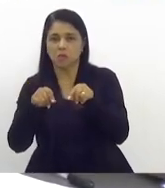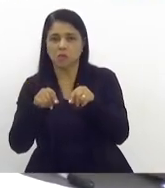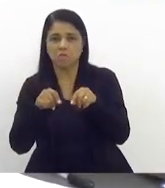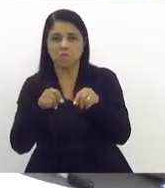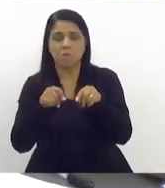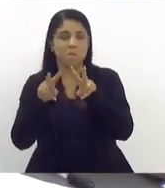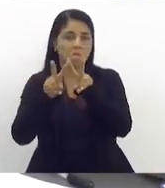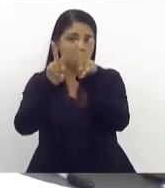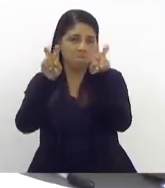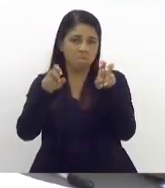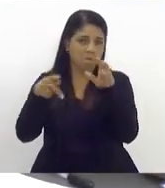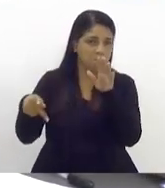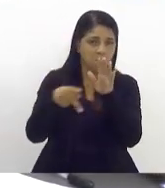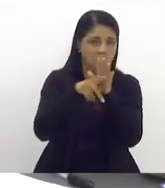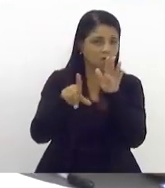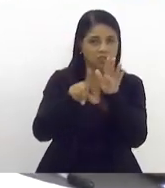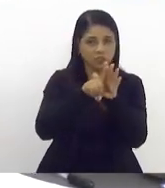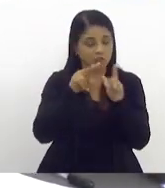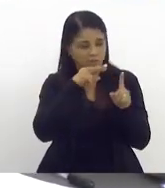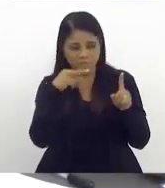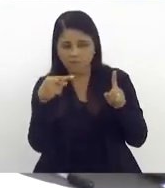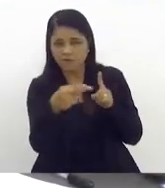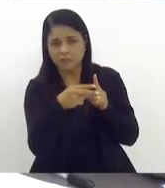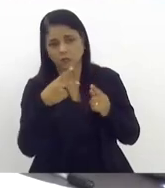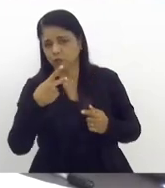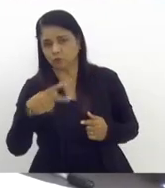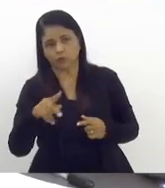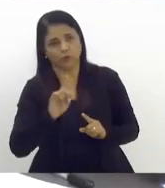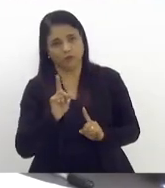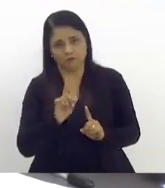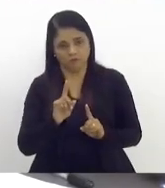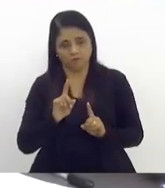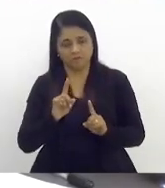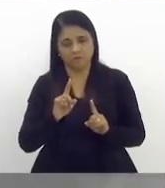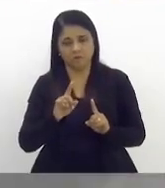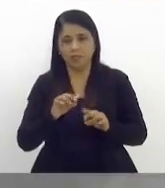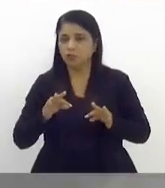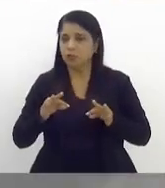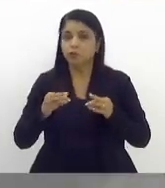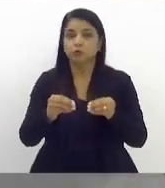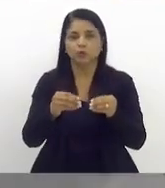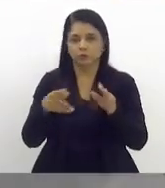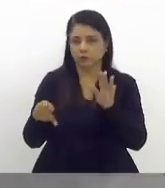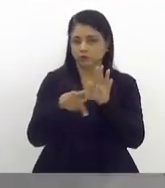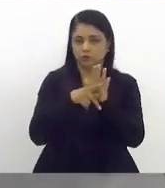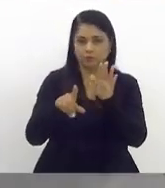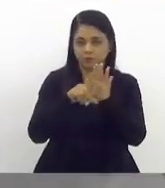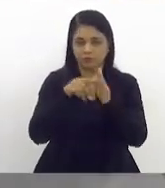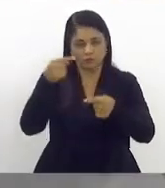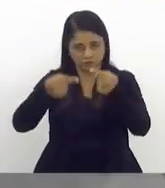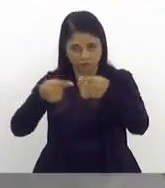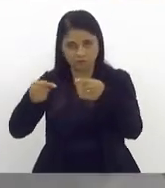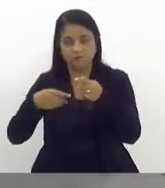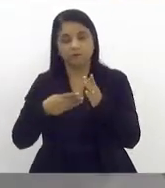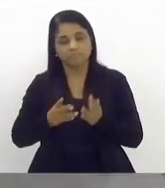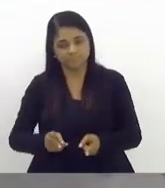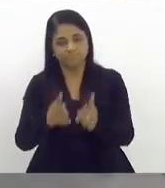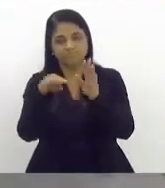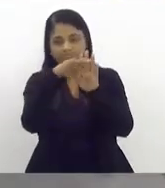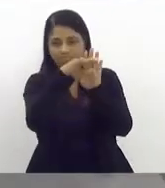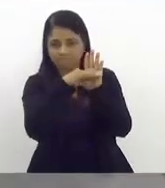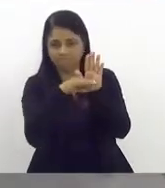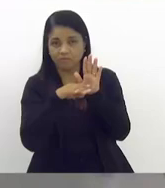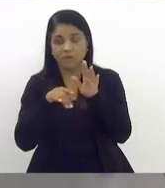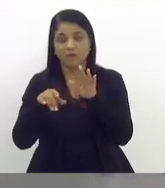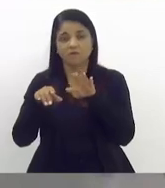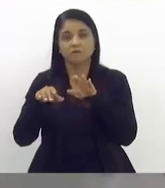com uma única visão, nem com a sua própria visão. Era apenas esse reconhecimento. Obrigado, deputado Mink. Sigamos a pauta, então. Conforme edital de